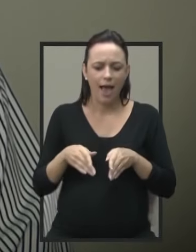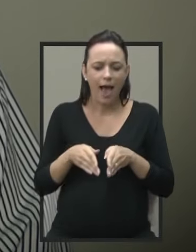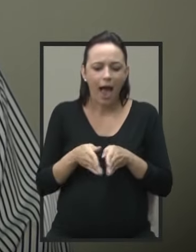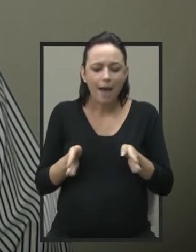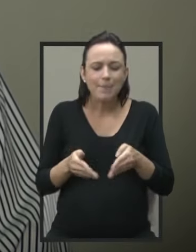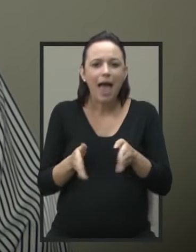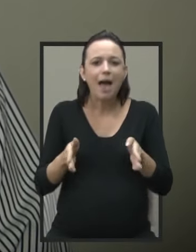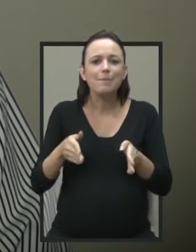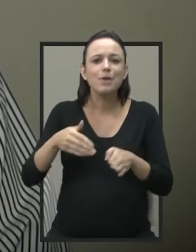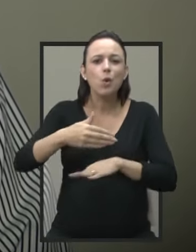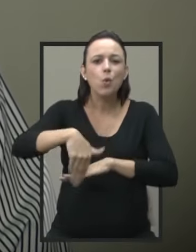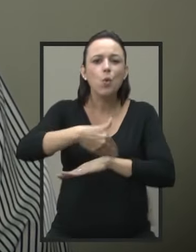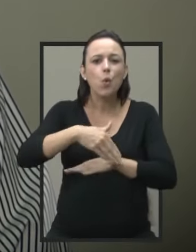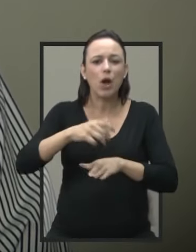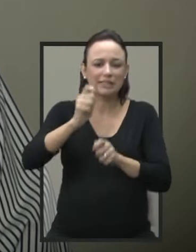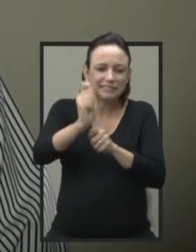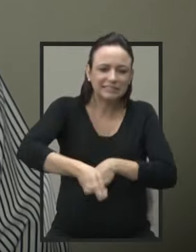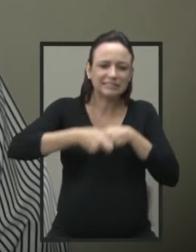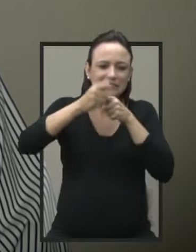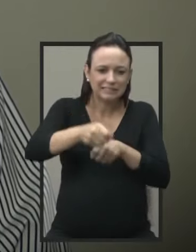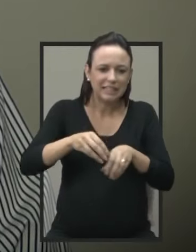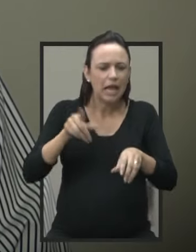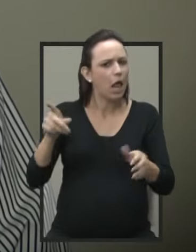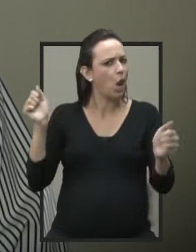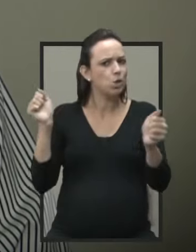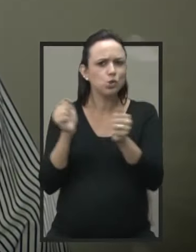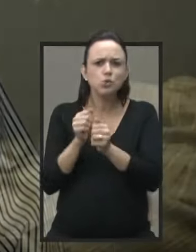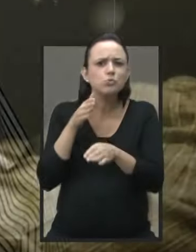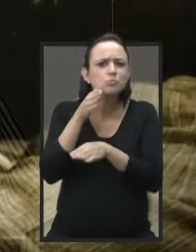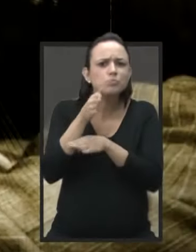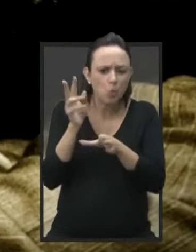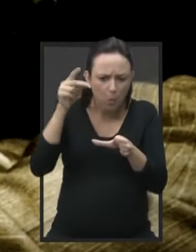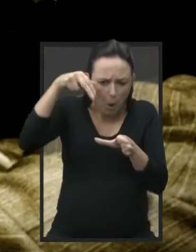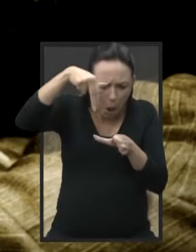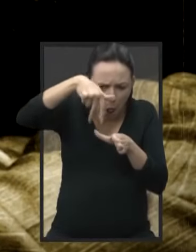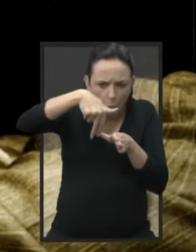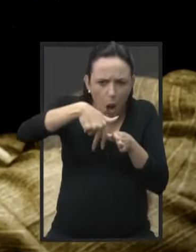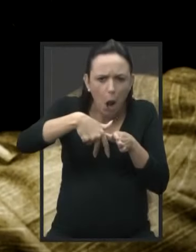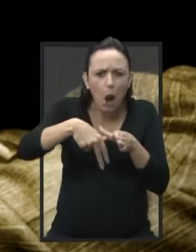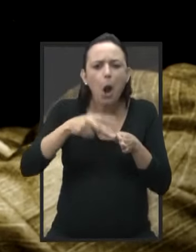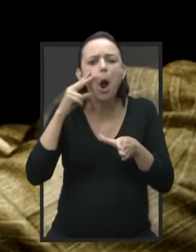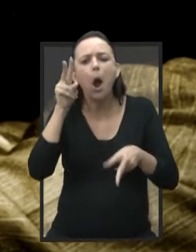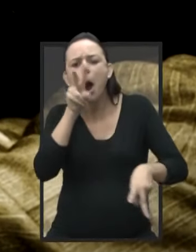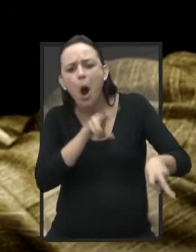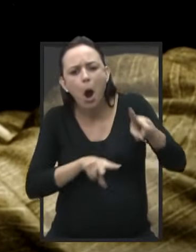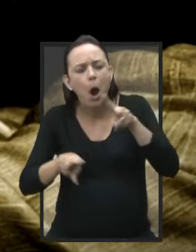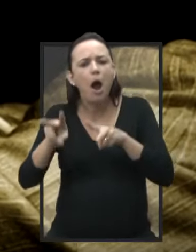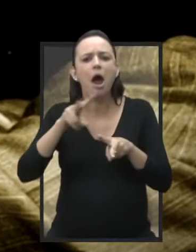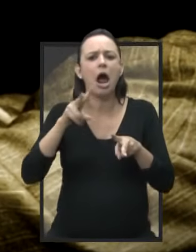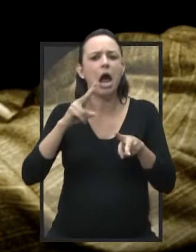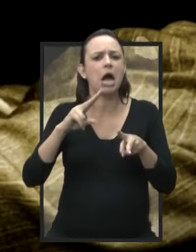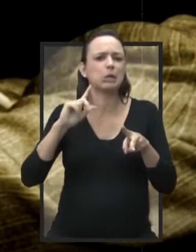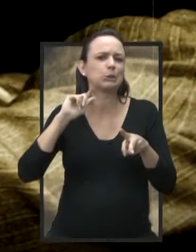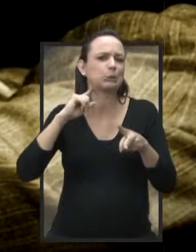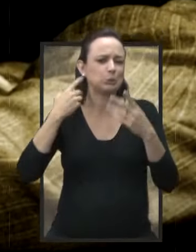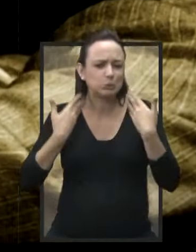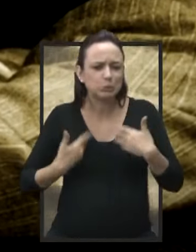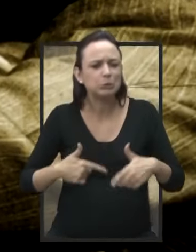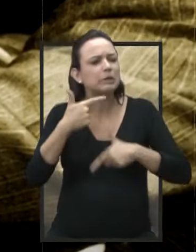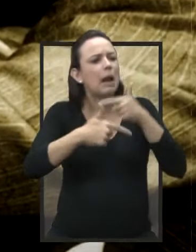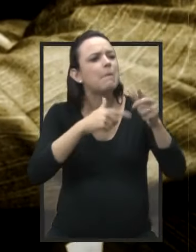para botar a rede de água, a rede de esgoto. Ele estava junto lá, descia no buraco junto com os